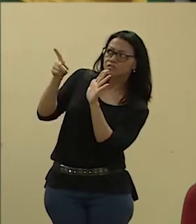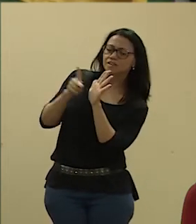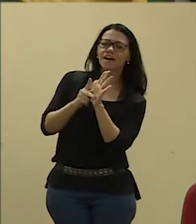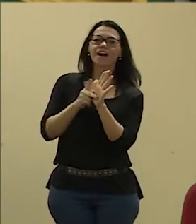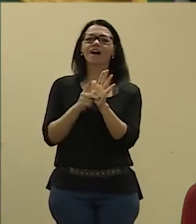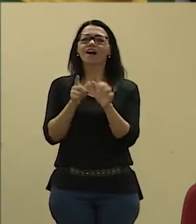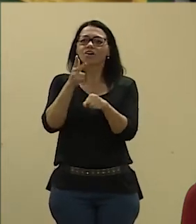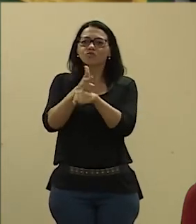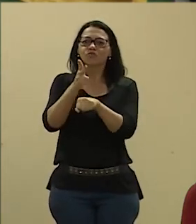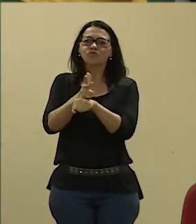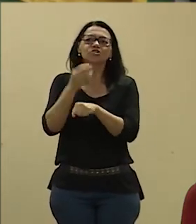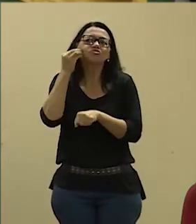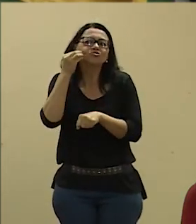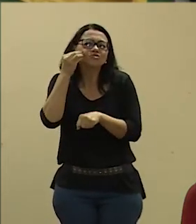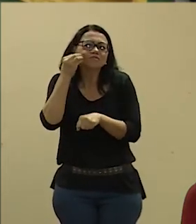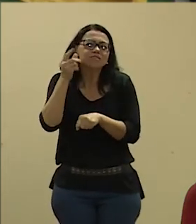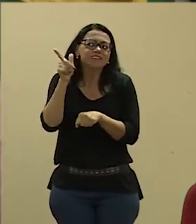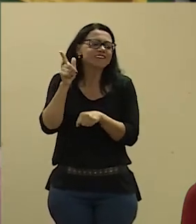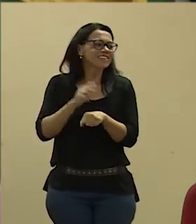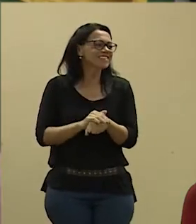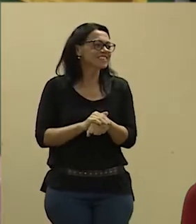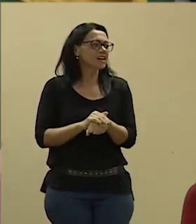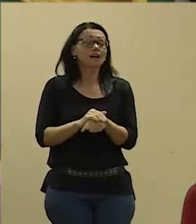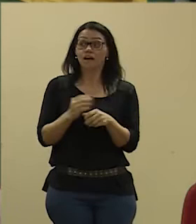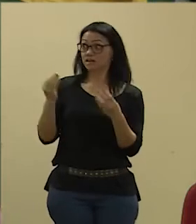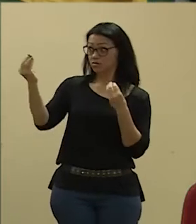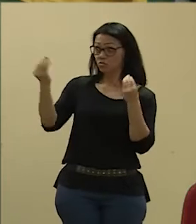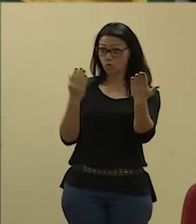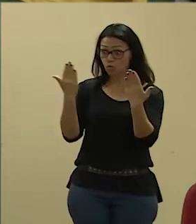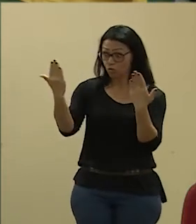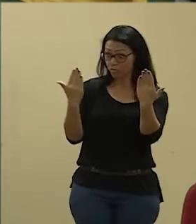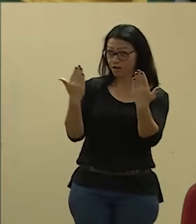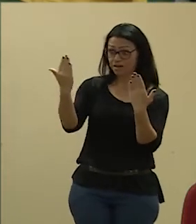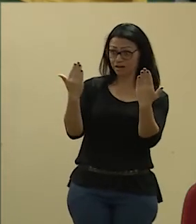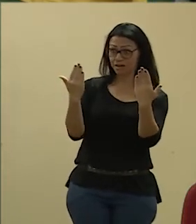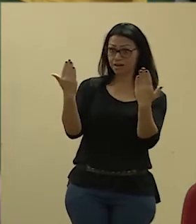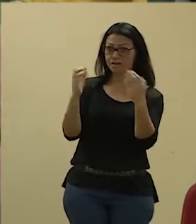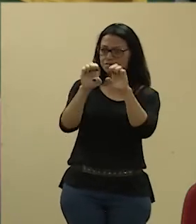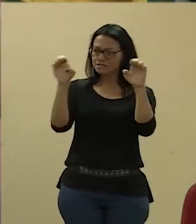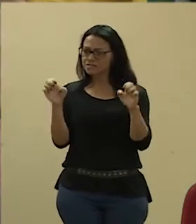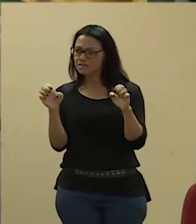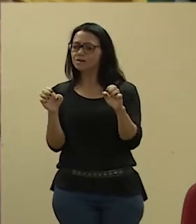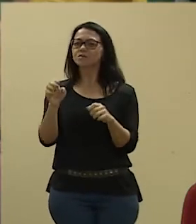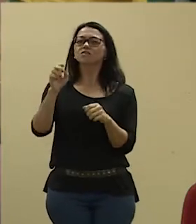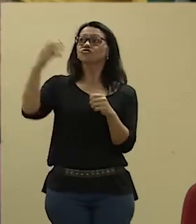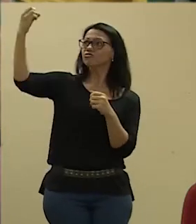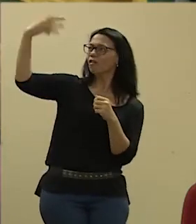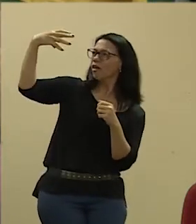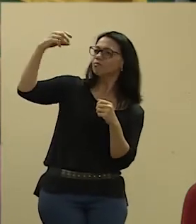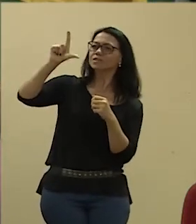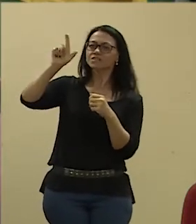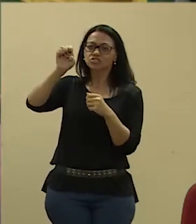estúdio sozinho em casa estúdio sozinho né e aí eu fiz um teste com essas não é esse esquema que lâmpadas de led 16 e 24 anos e fica